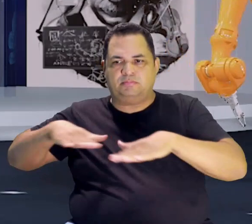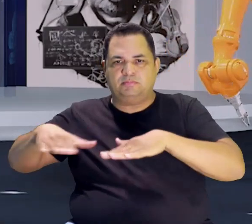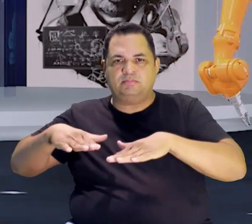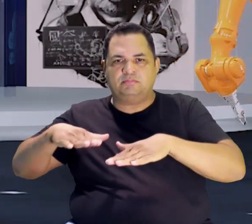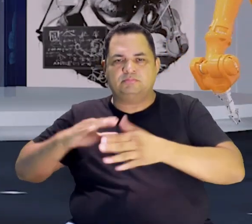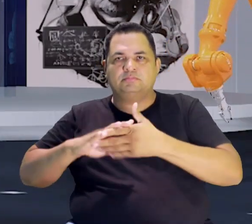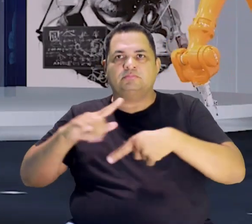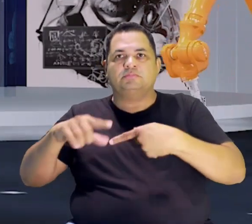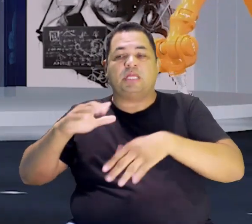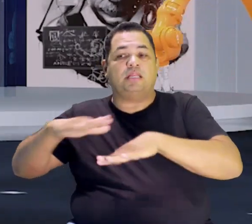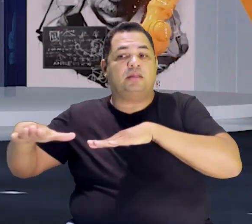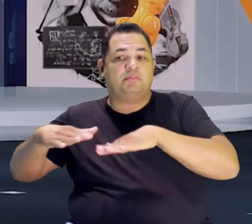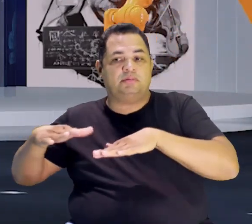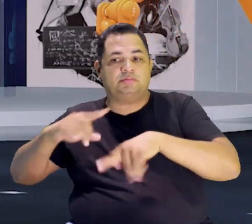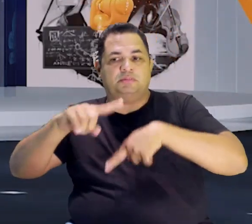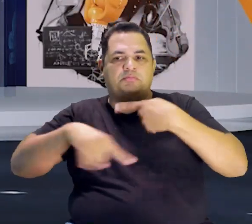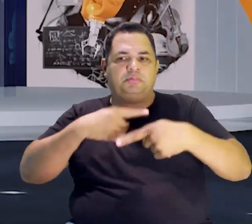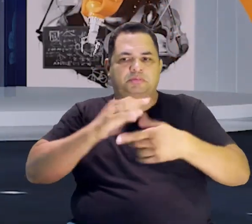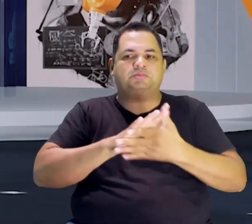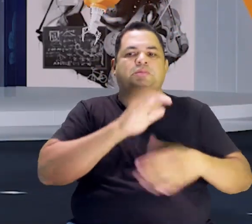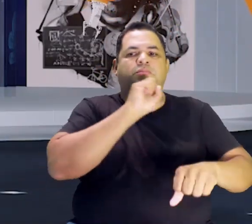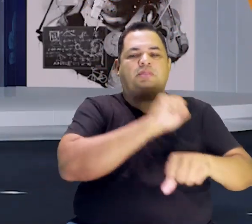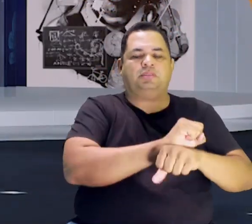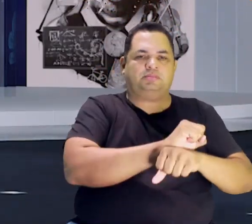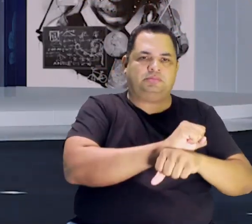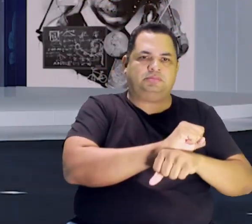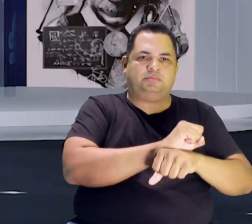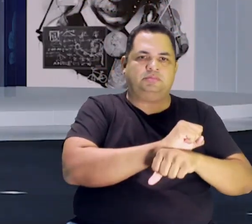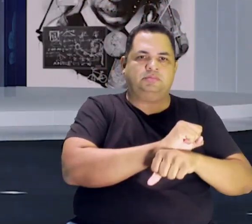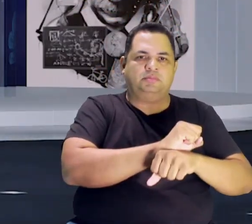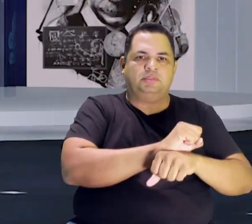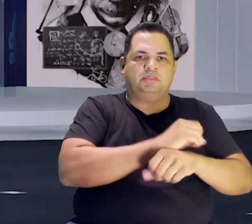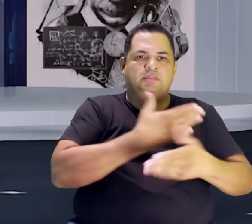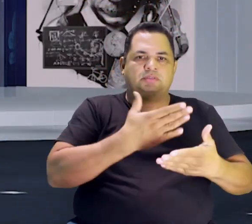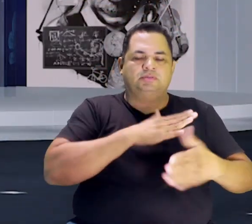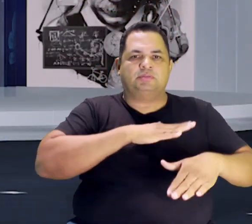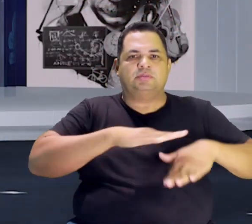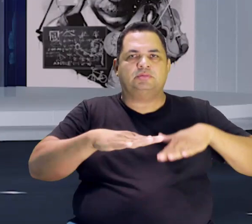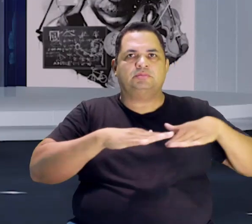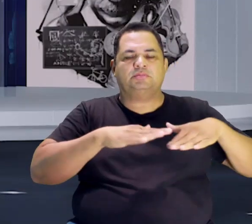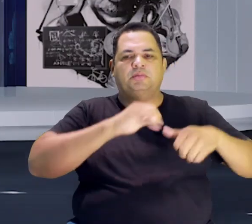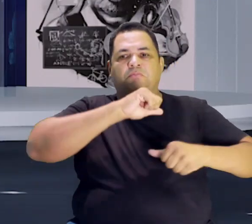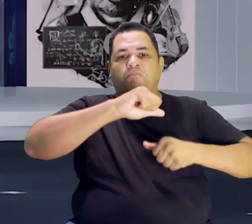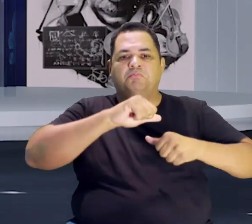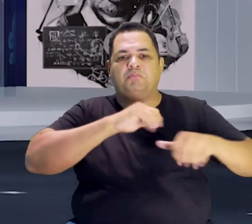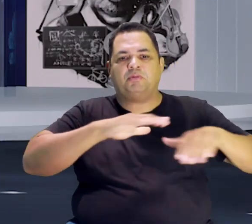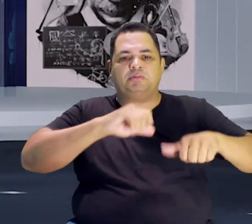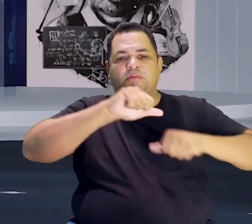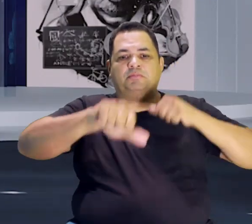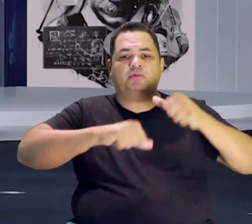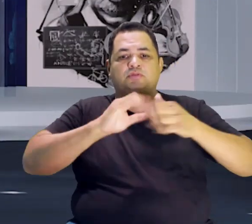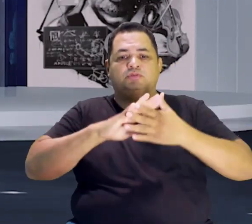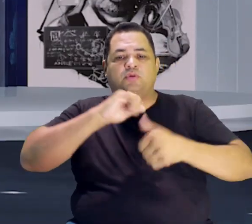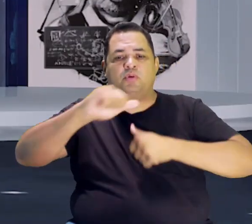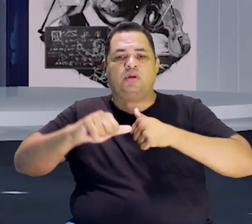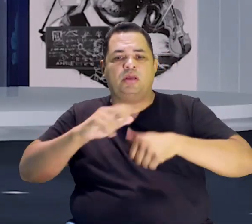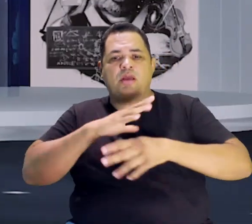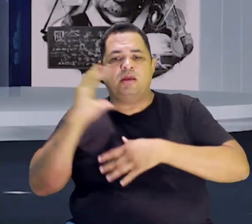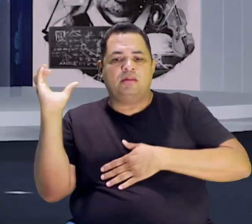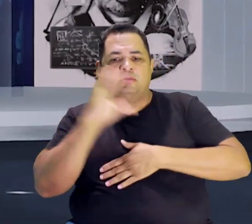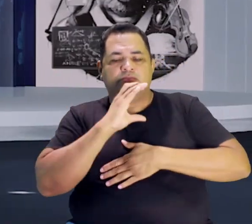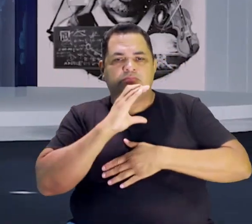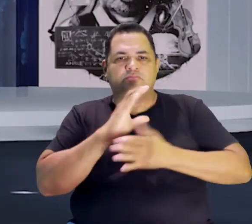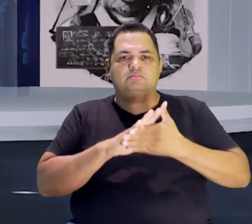em movimento e ficar parado, estar em movimento na velocidade e mudar essa velocidade para mais ou para menos.